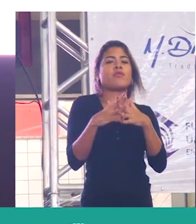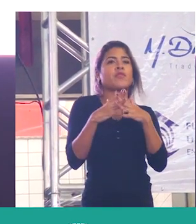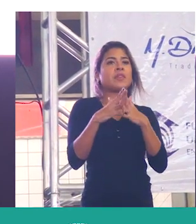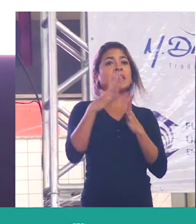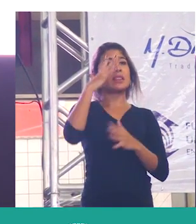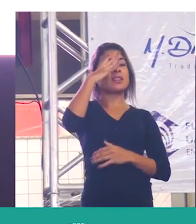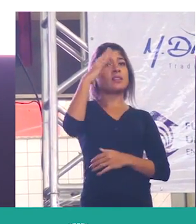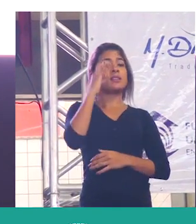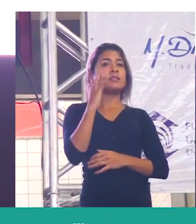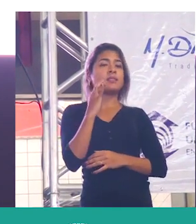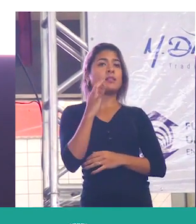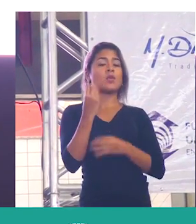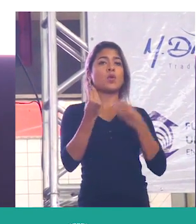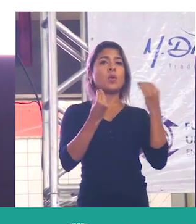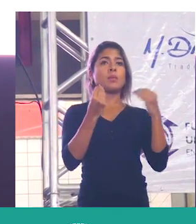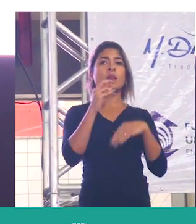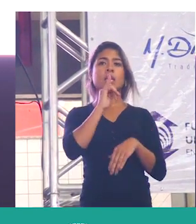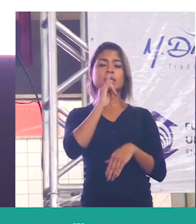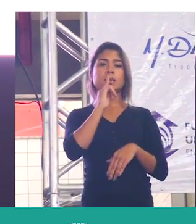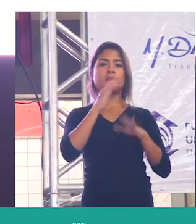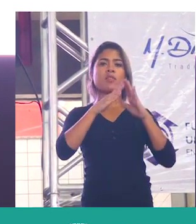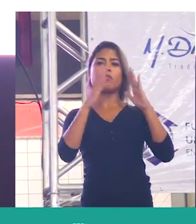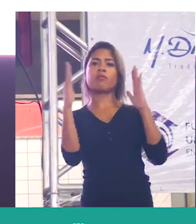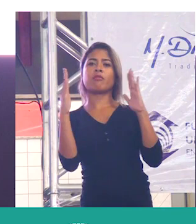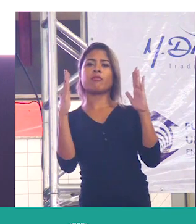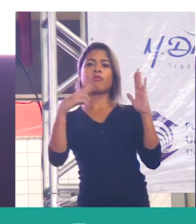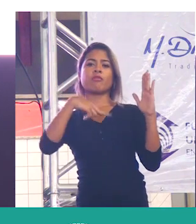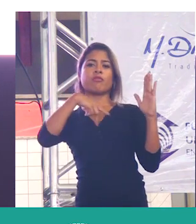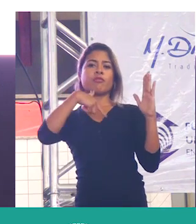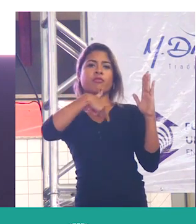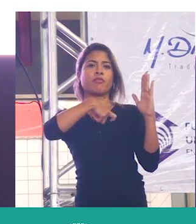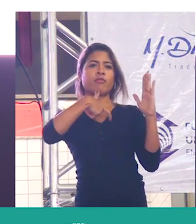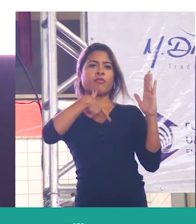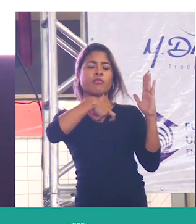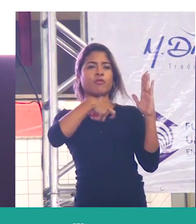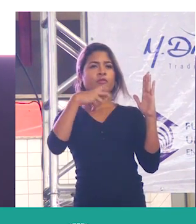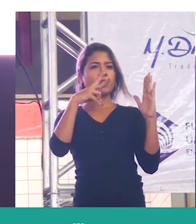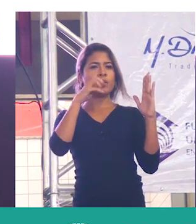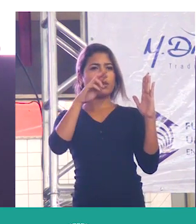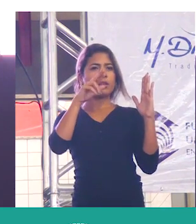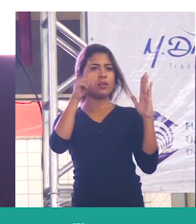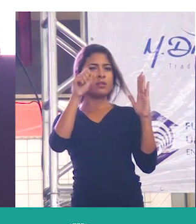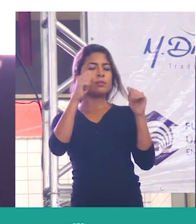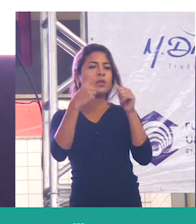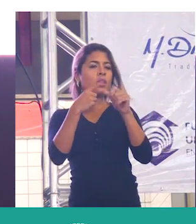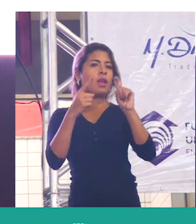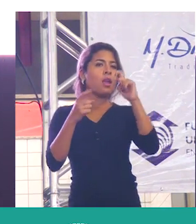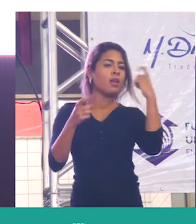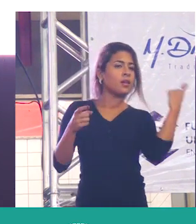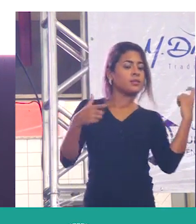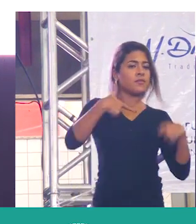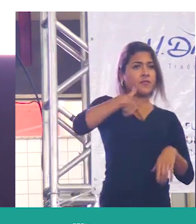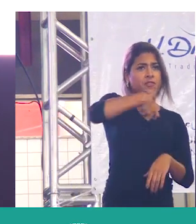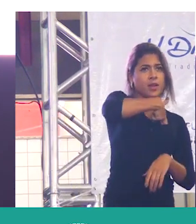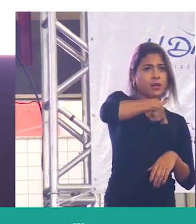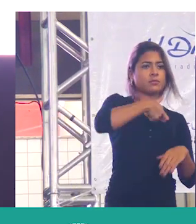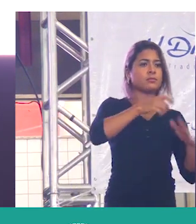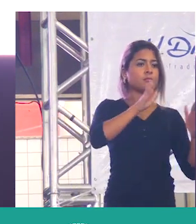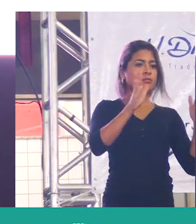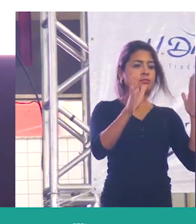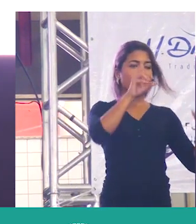dificuldade sobre a Era Vargas, porque veem o primeiro período do Vargas e depois